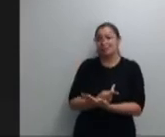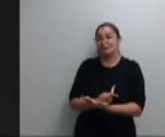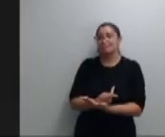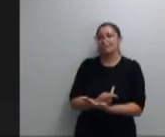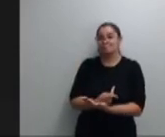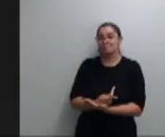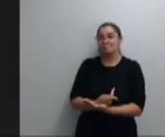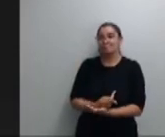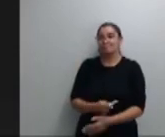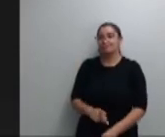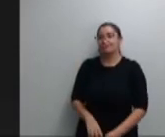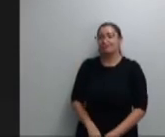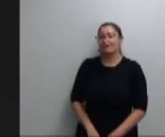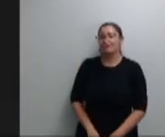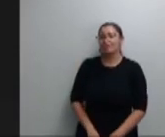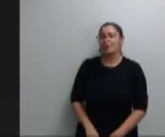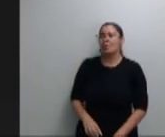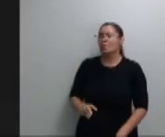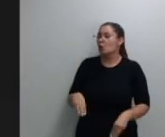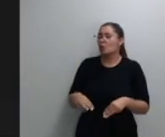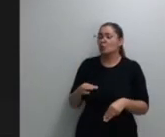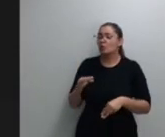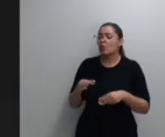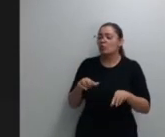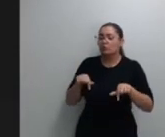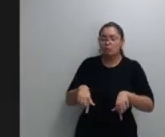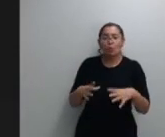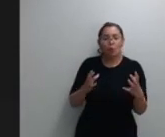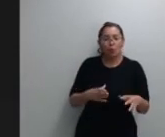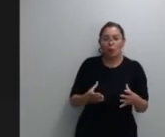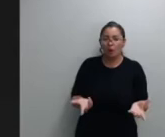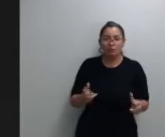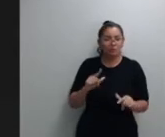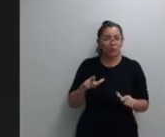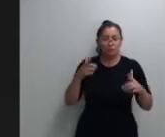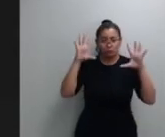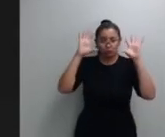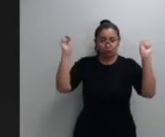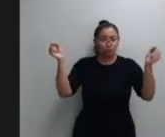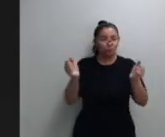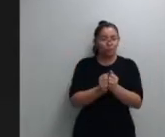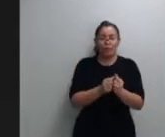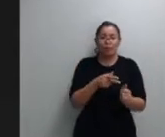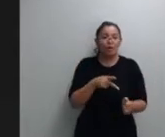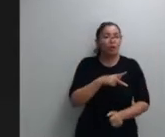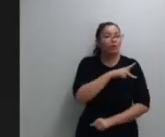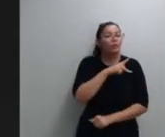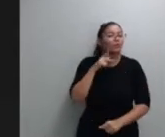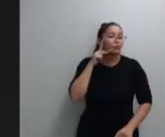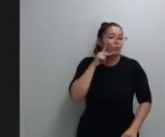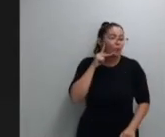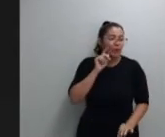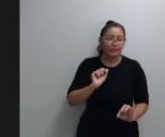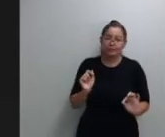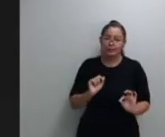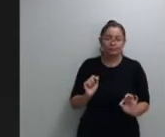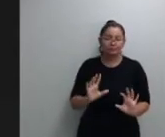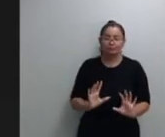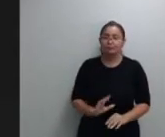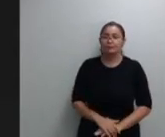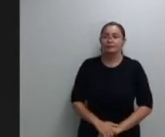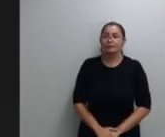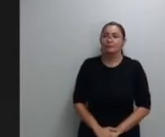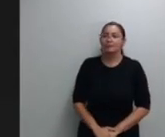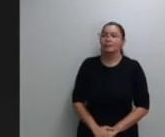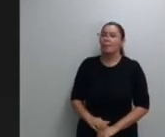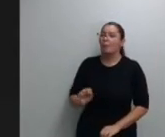parecer, não do Ministério Público local junto ao Tribunal do Piauí, como disse a doutora Ana Paula, mas sim